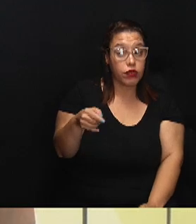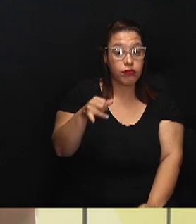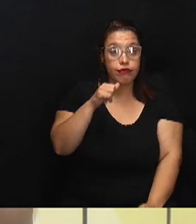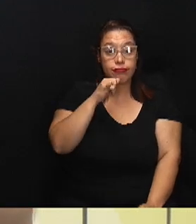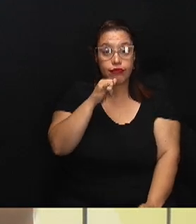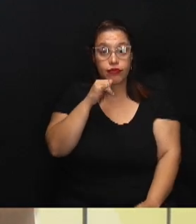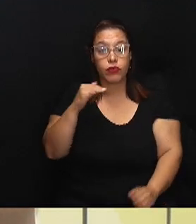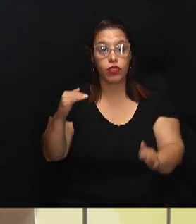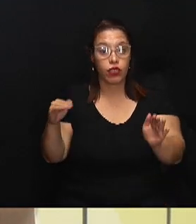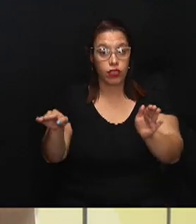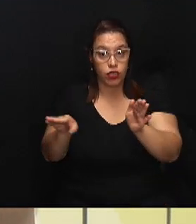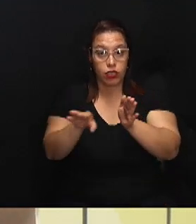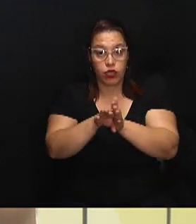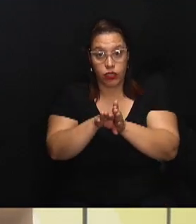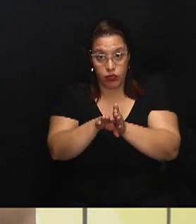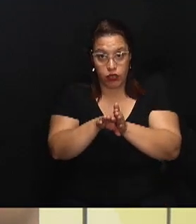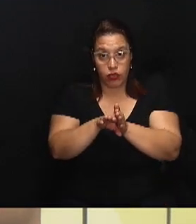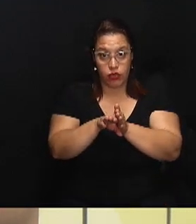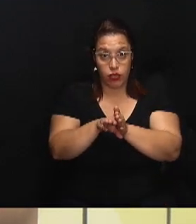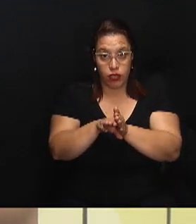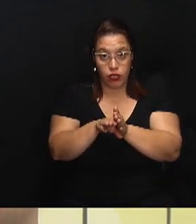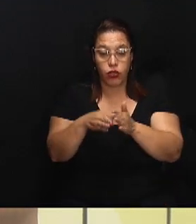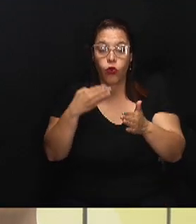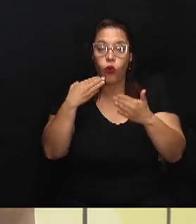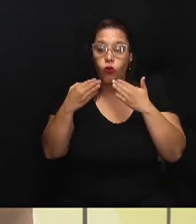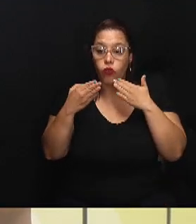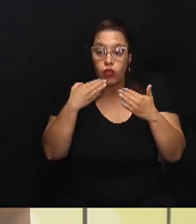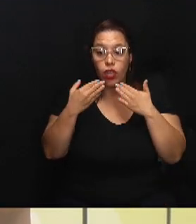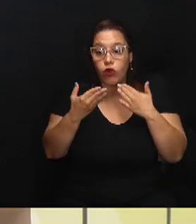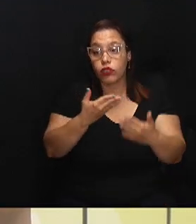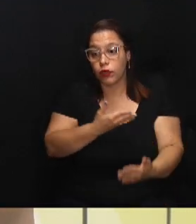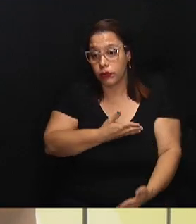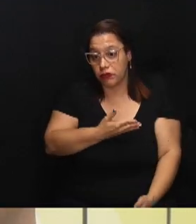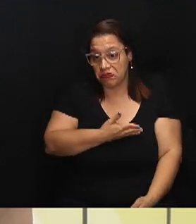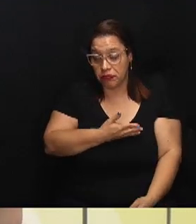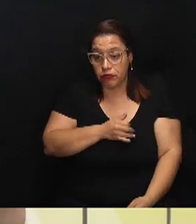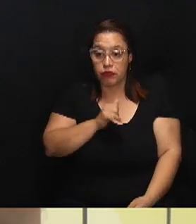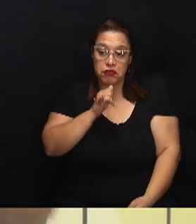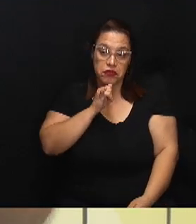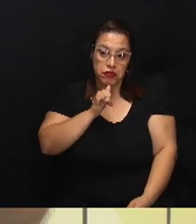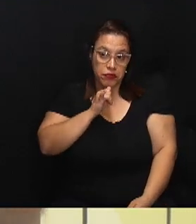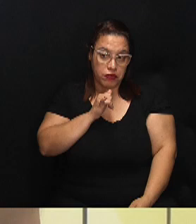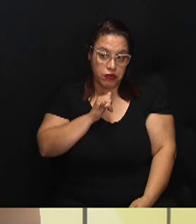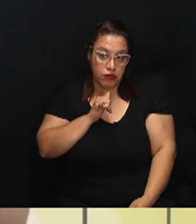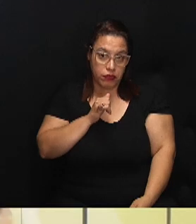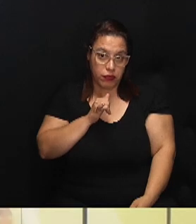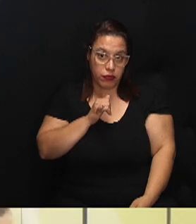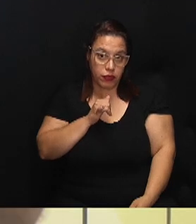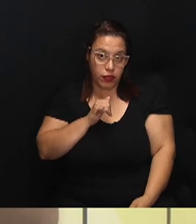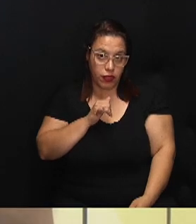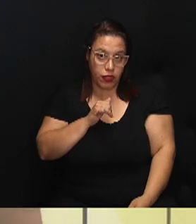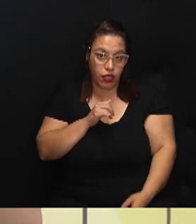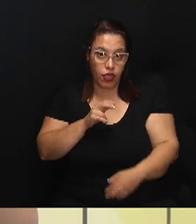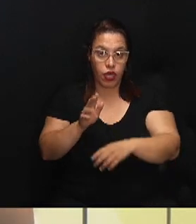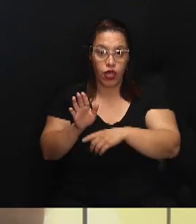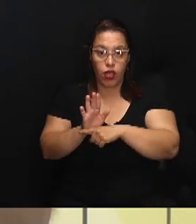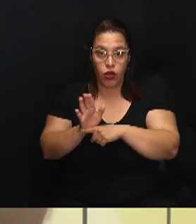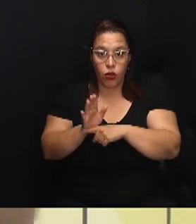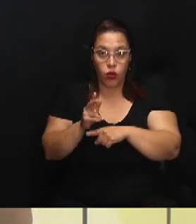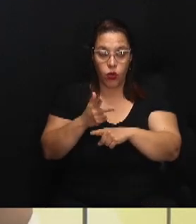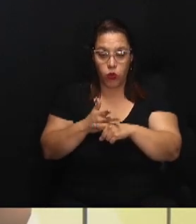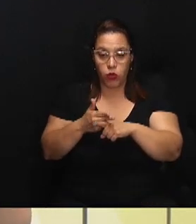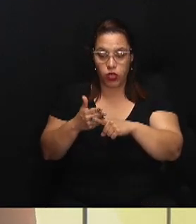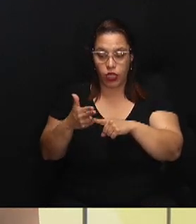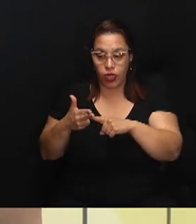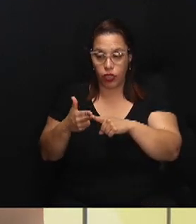ele chegar e ter o que conversar com os amigos, né? Então, assim, por exemplo, todo mundo ali maratonou uma série que tá todo mundo